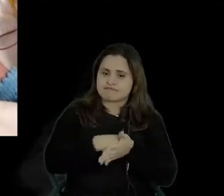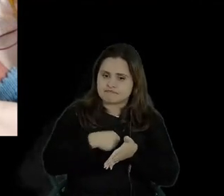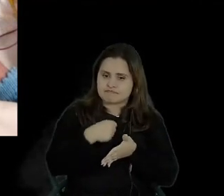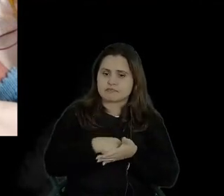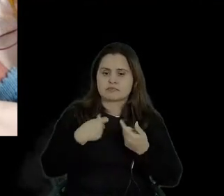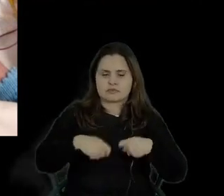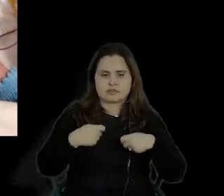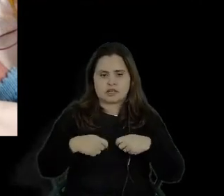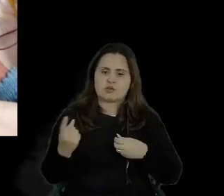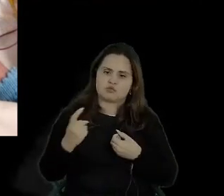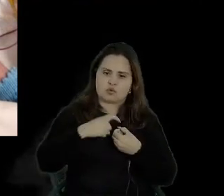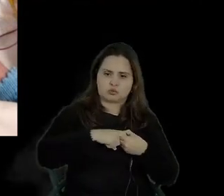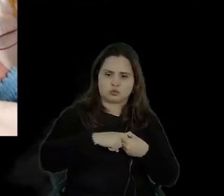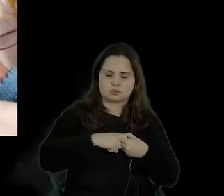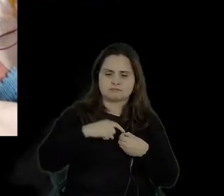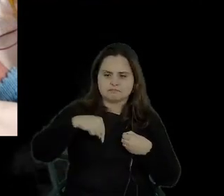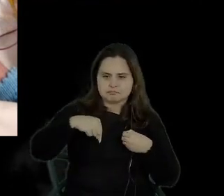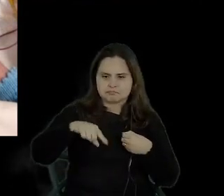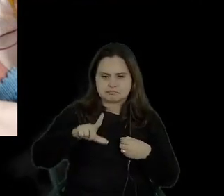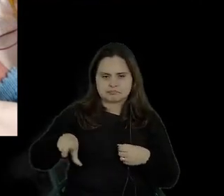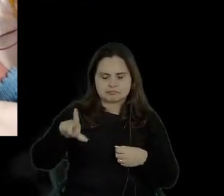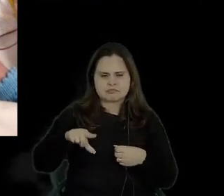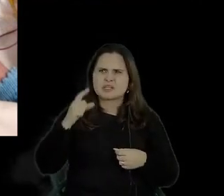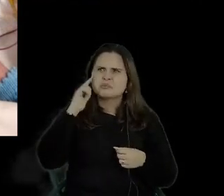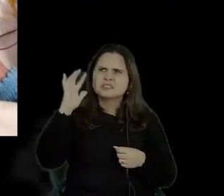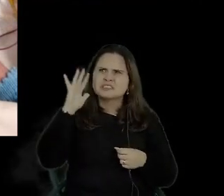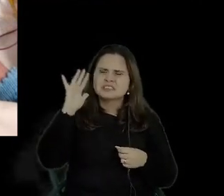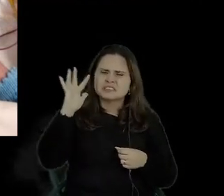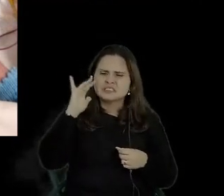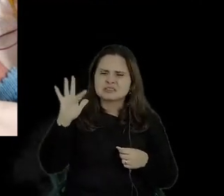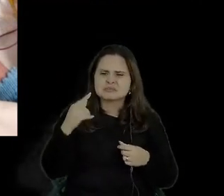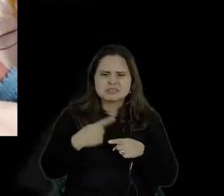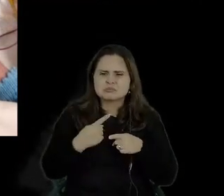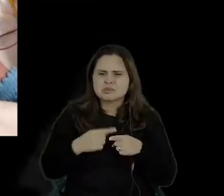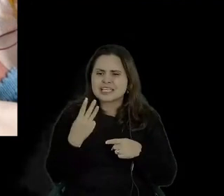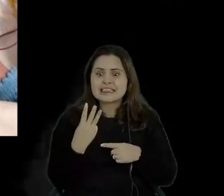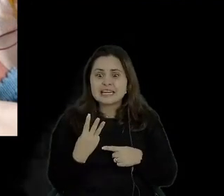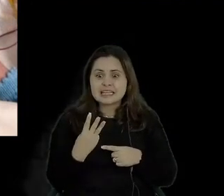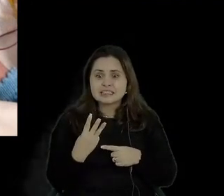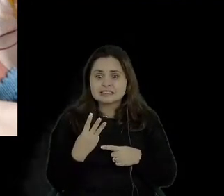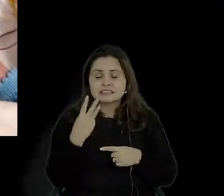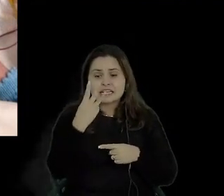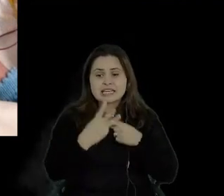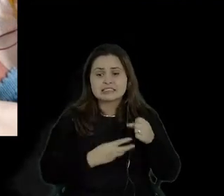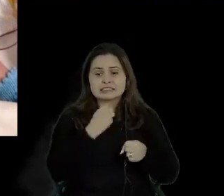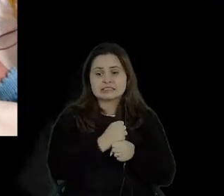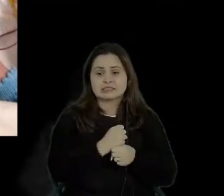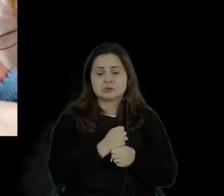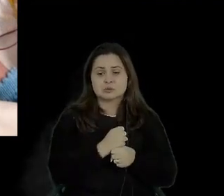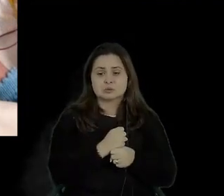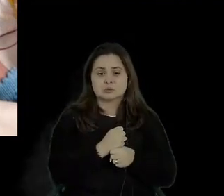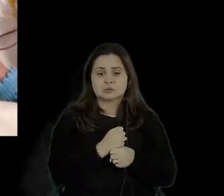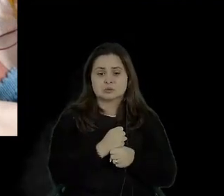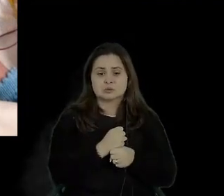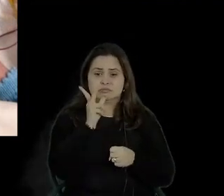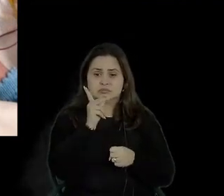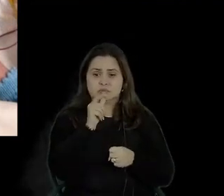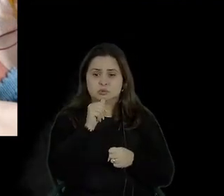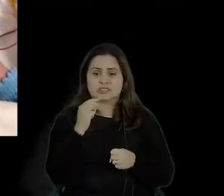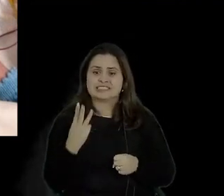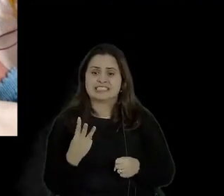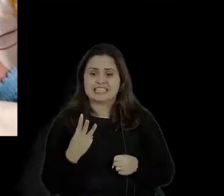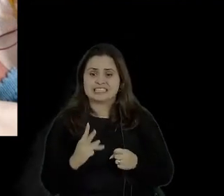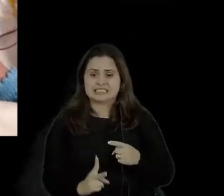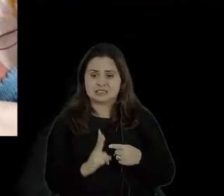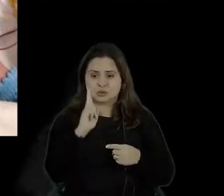Londrina. E a minha ideia era o seguinte, mas gente, por que 3 cirurgias durante 3 anos? Lu, durante 3 anos.